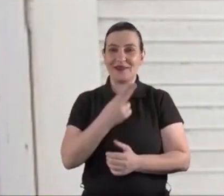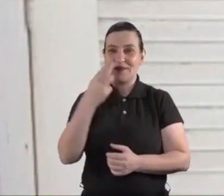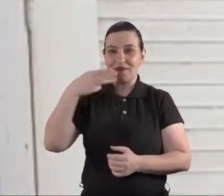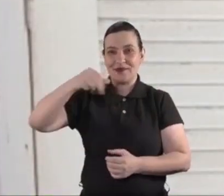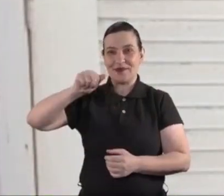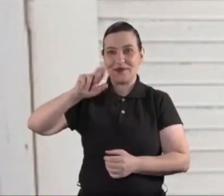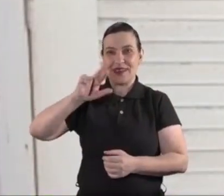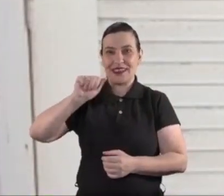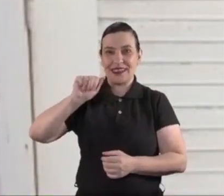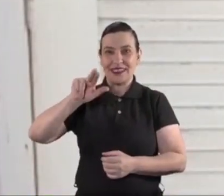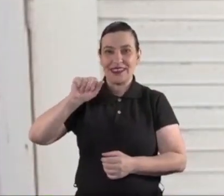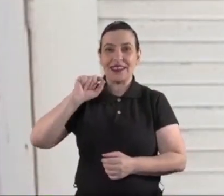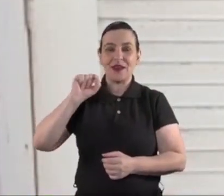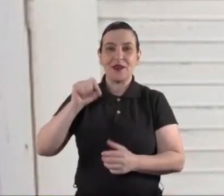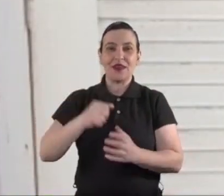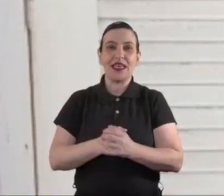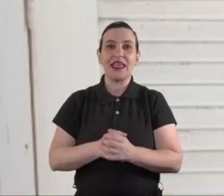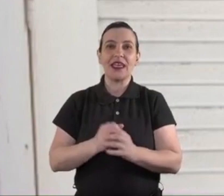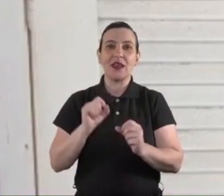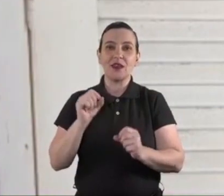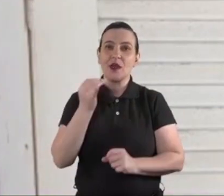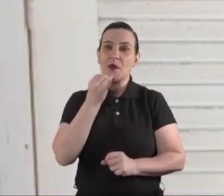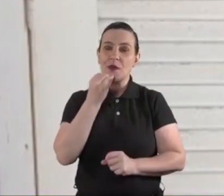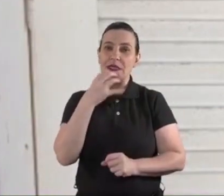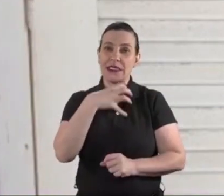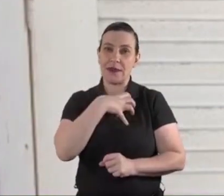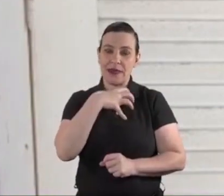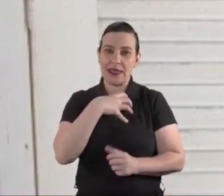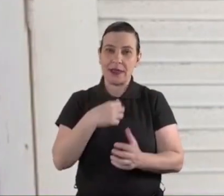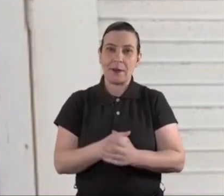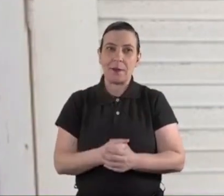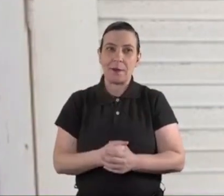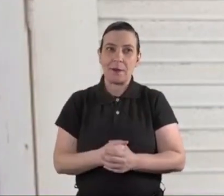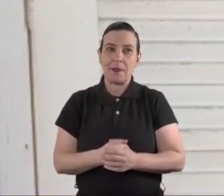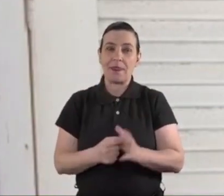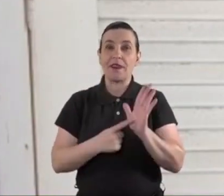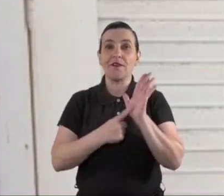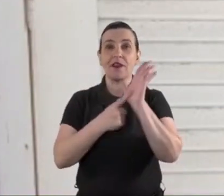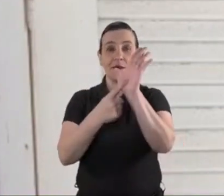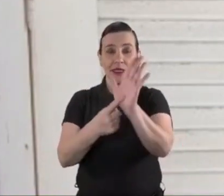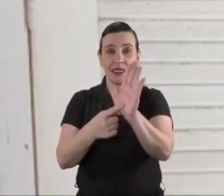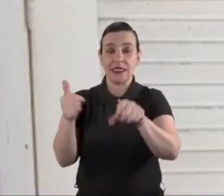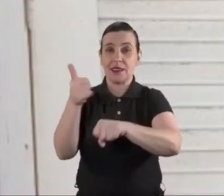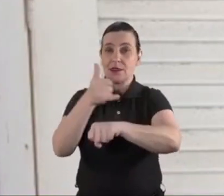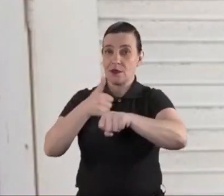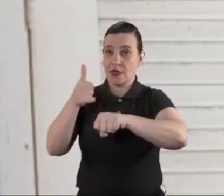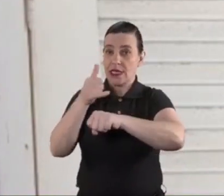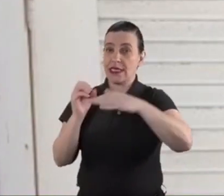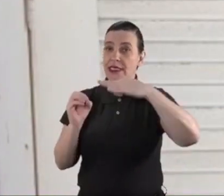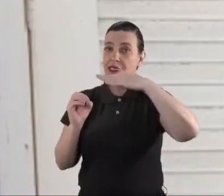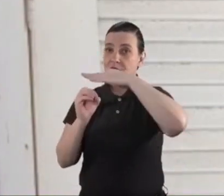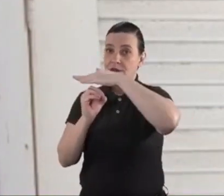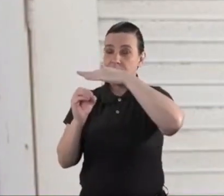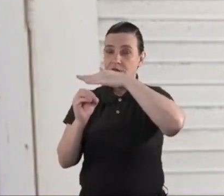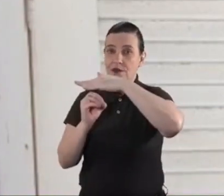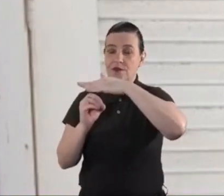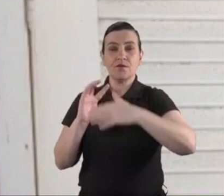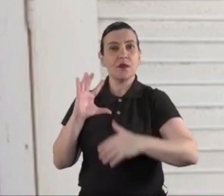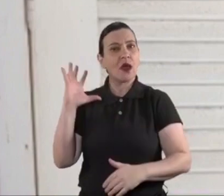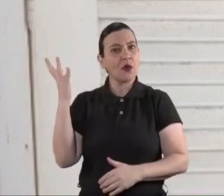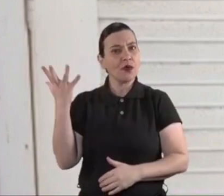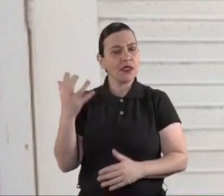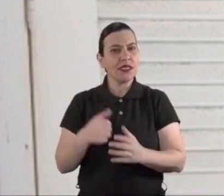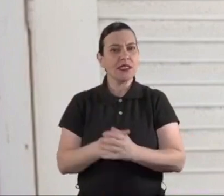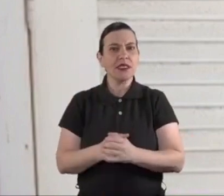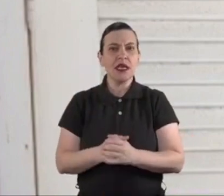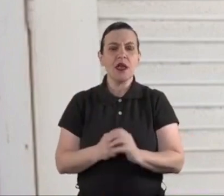Mariana, eu sou atleta de canoa baiana e fui apresentada aos óleos da dōTERRA. A partir desse momento,